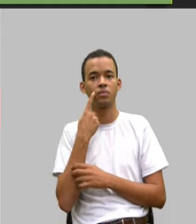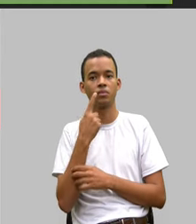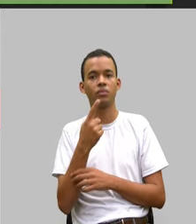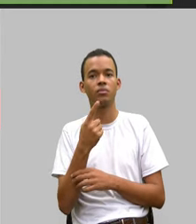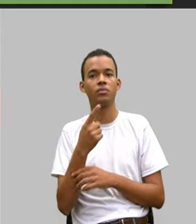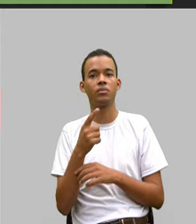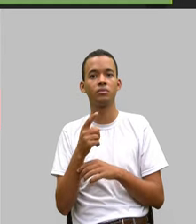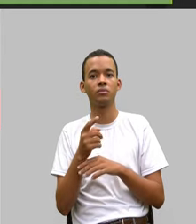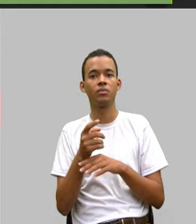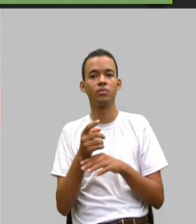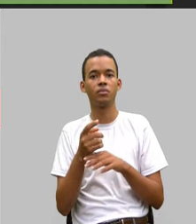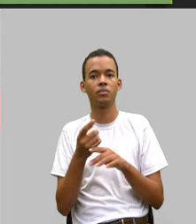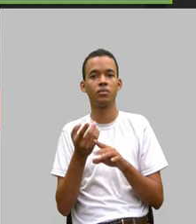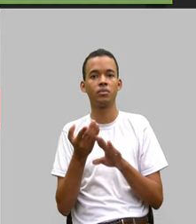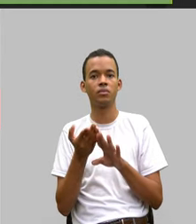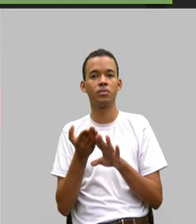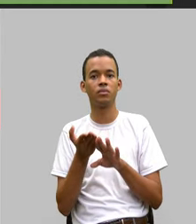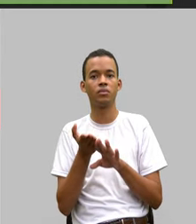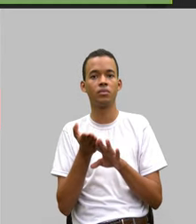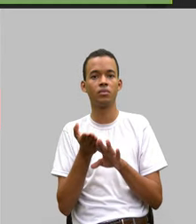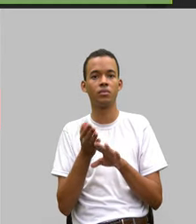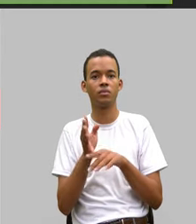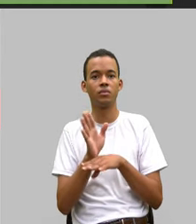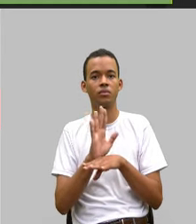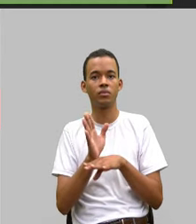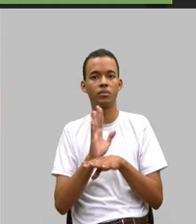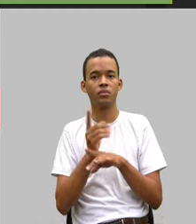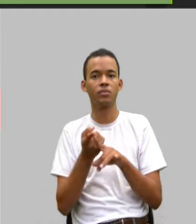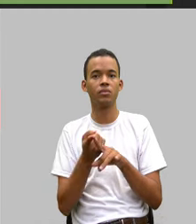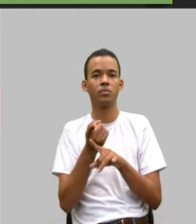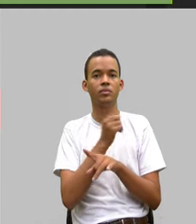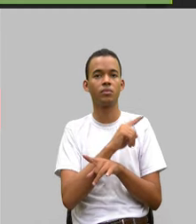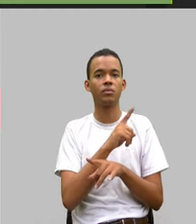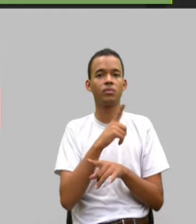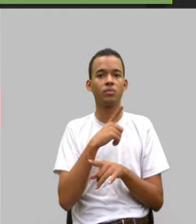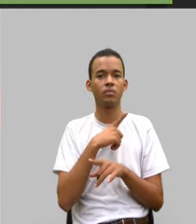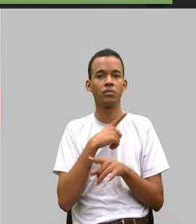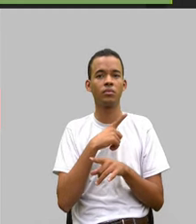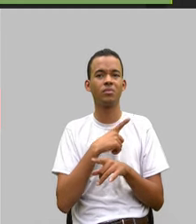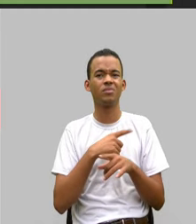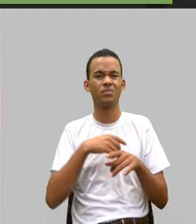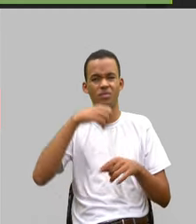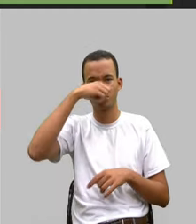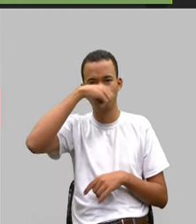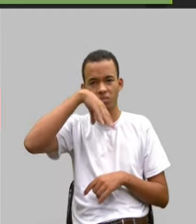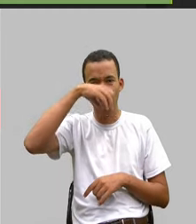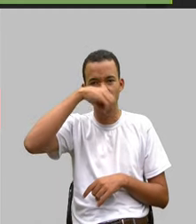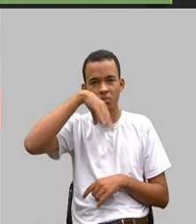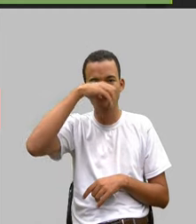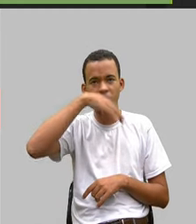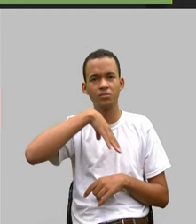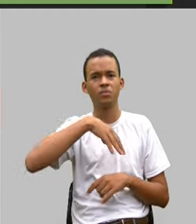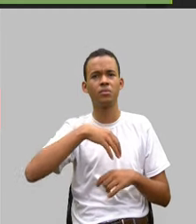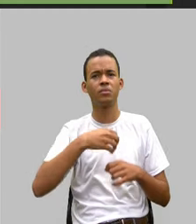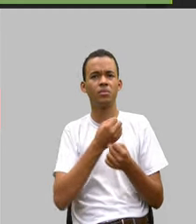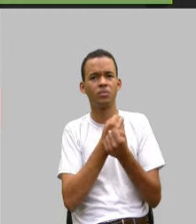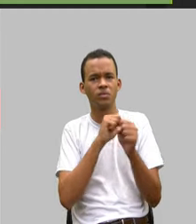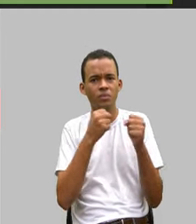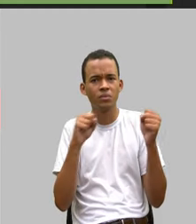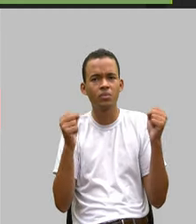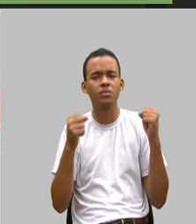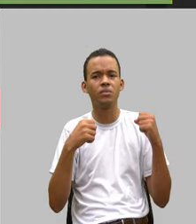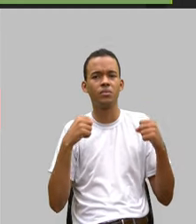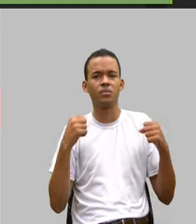de agressividade que ele tinha a formatação ficou errada aqui eu não sei porquê mas eh ele era muito agressivo ele era muito